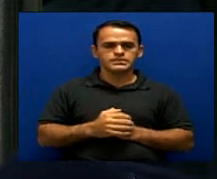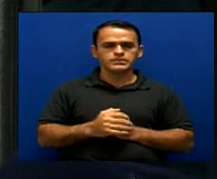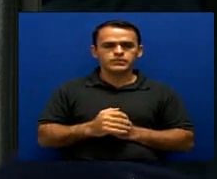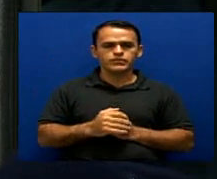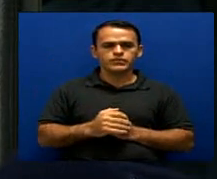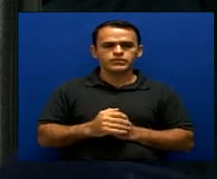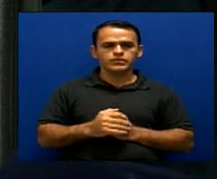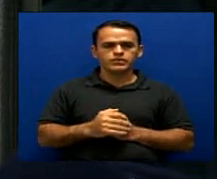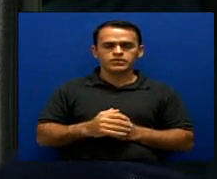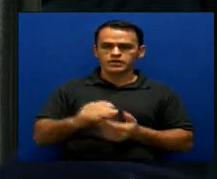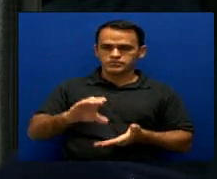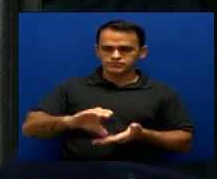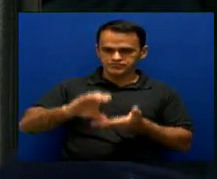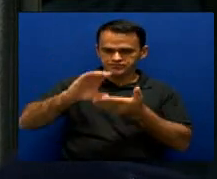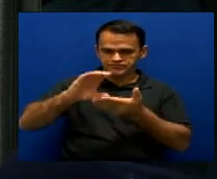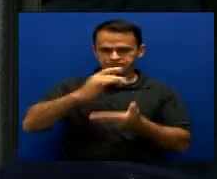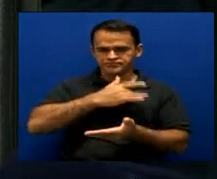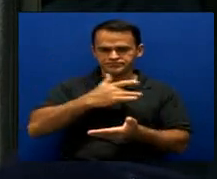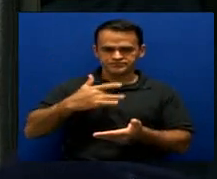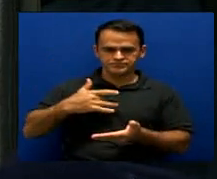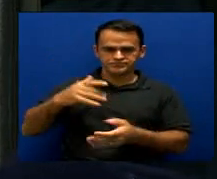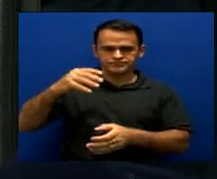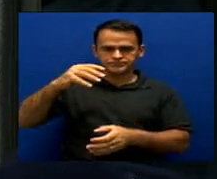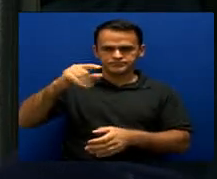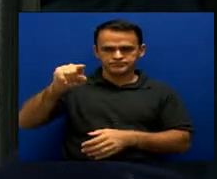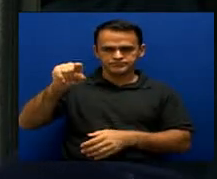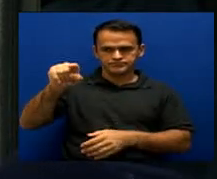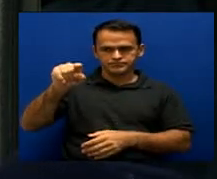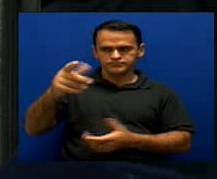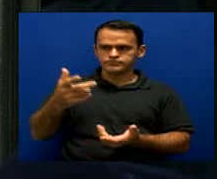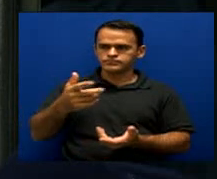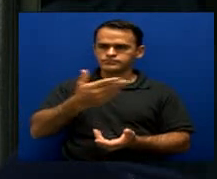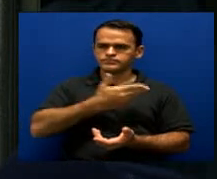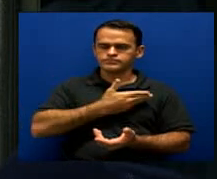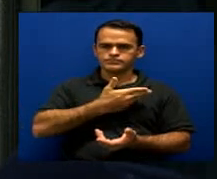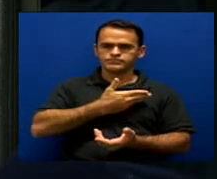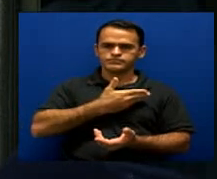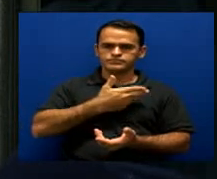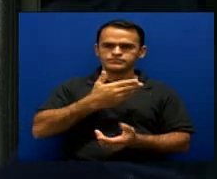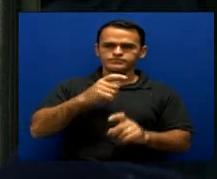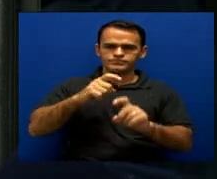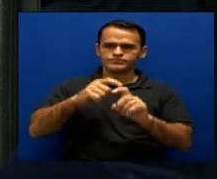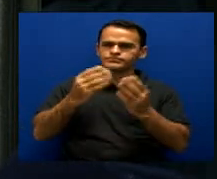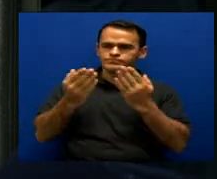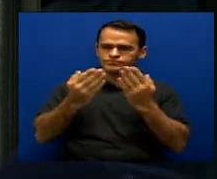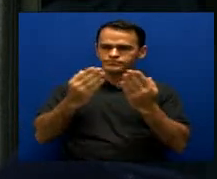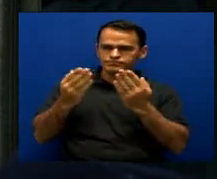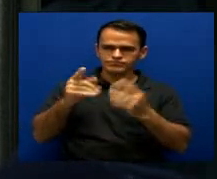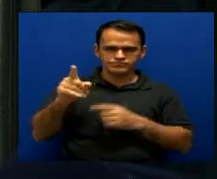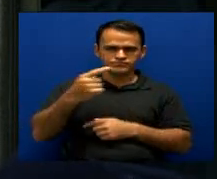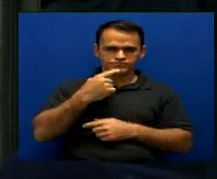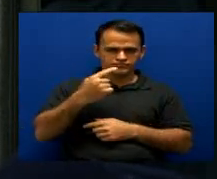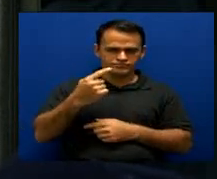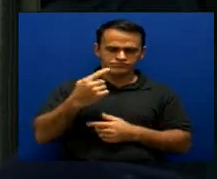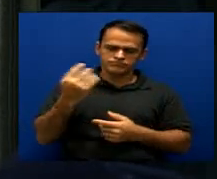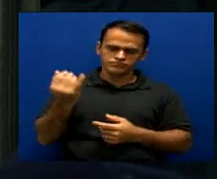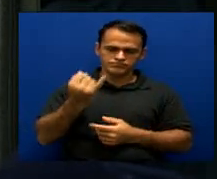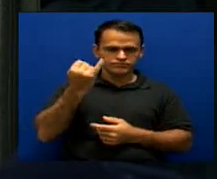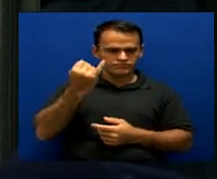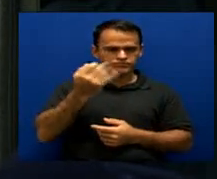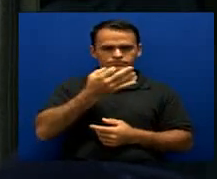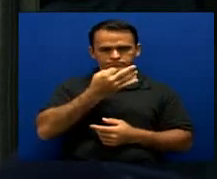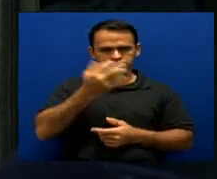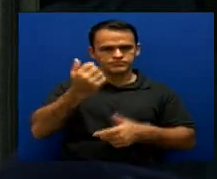no conselho de saúde e partilhando da fala do colega colo é muito importante a gente comentar mesmo essa